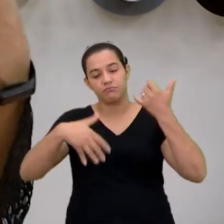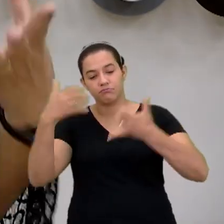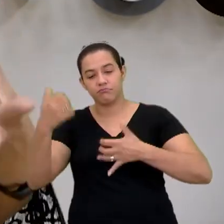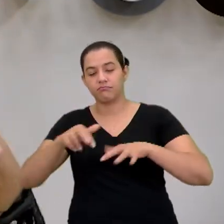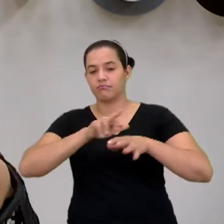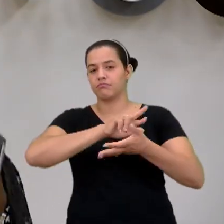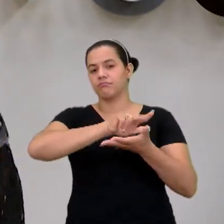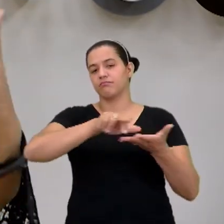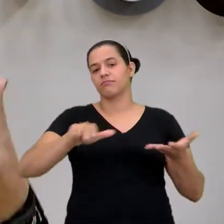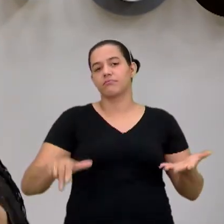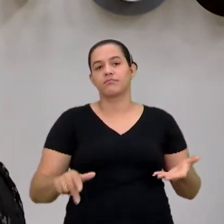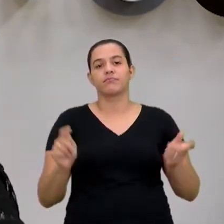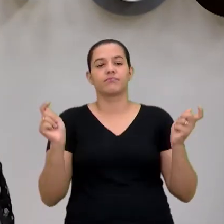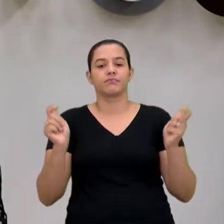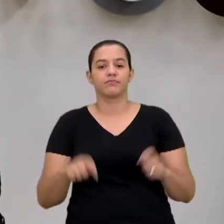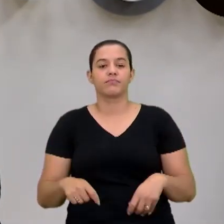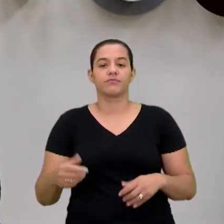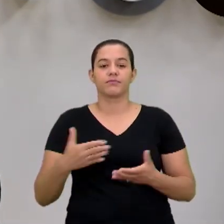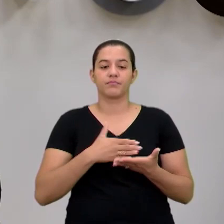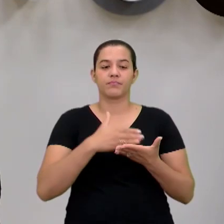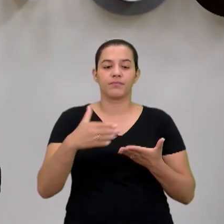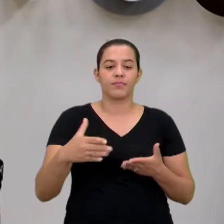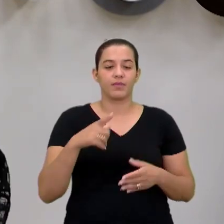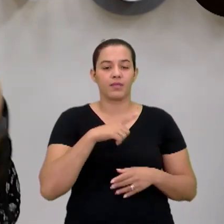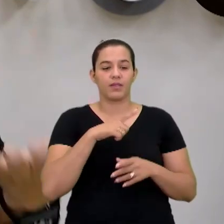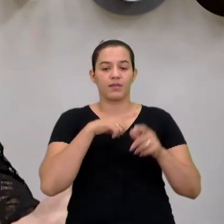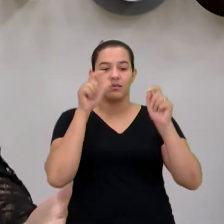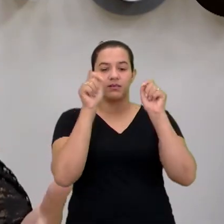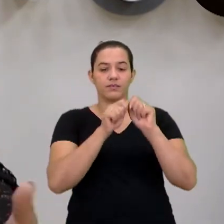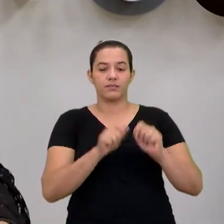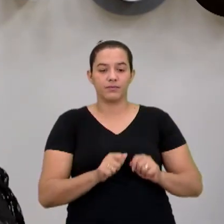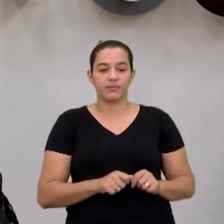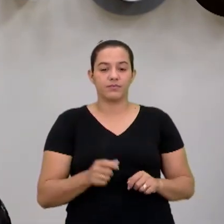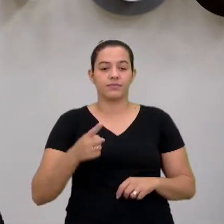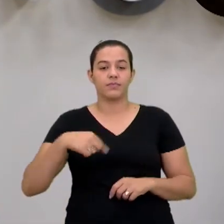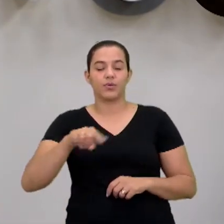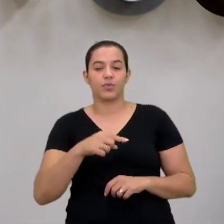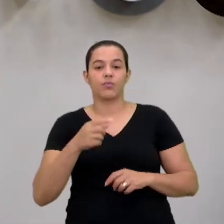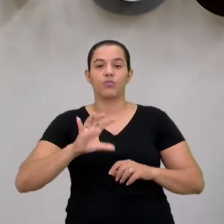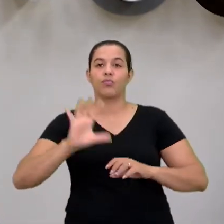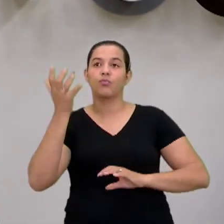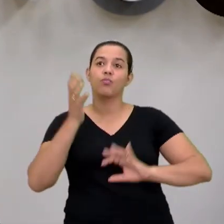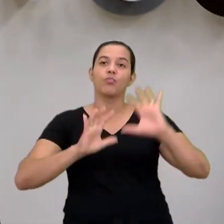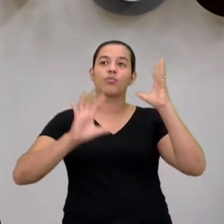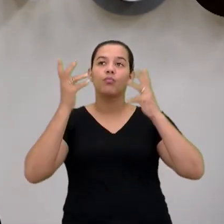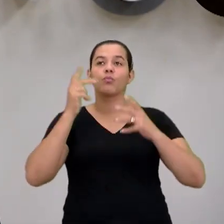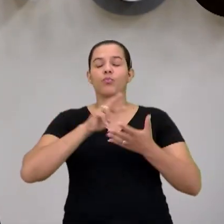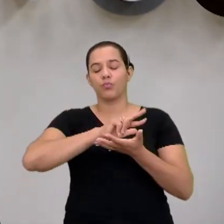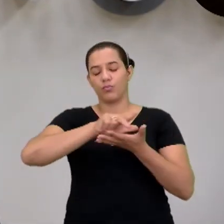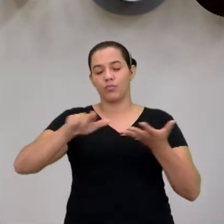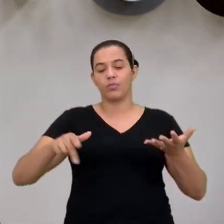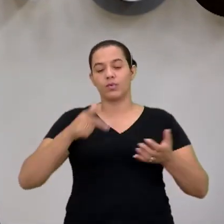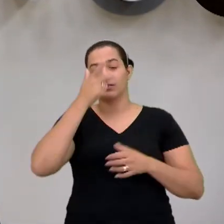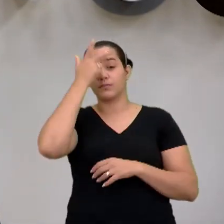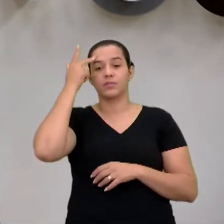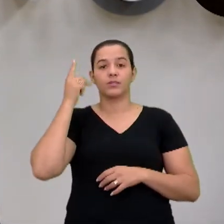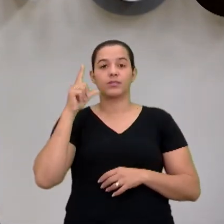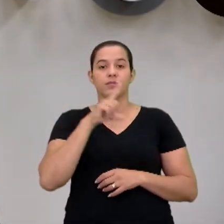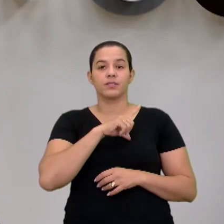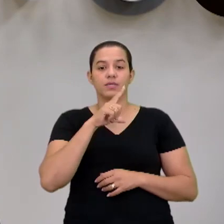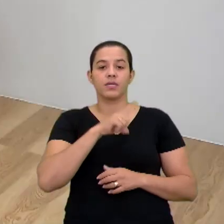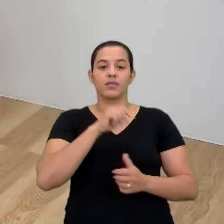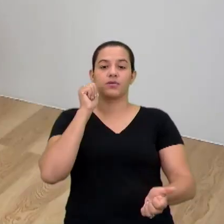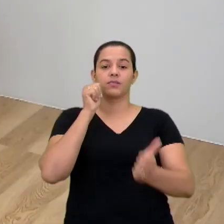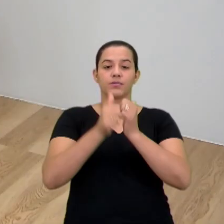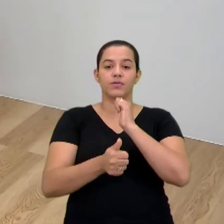Então tem já que nascem dessa forma, os que ficam por meio de acidentes. Quantas pessoas estão aí no esporte